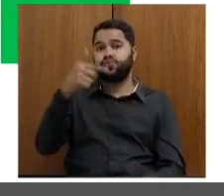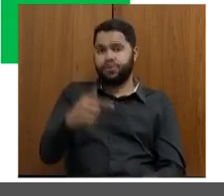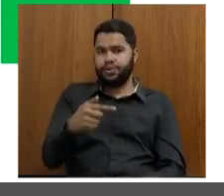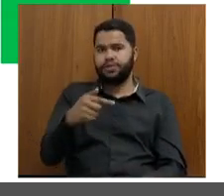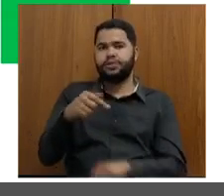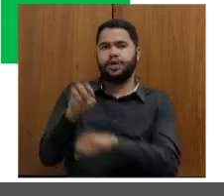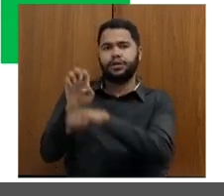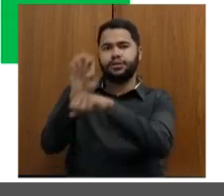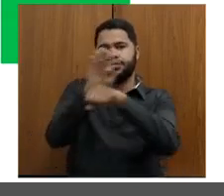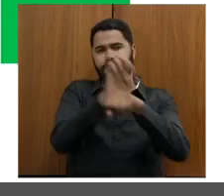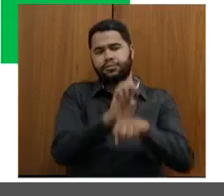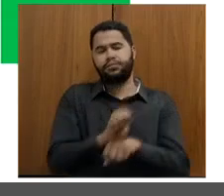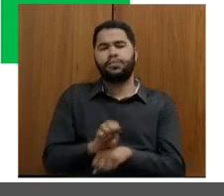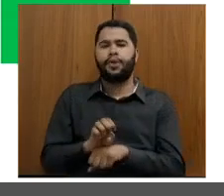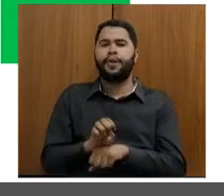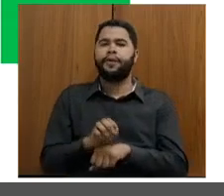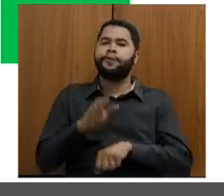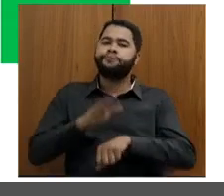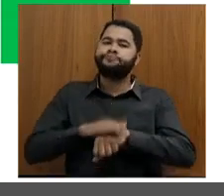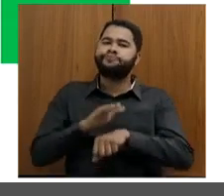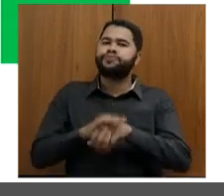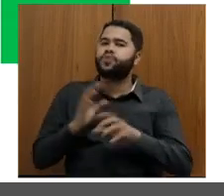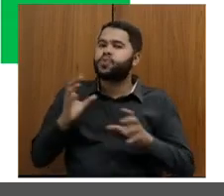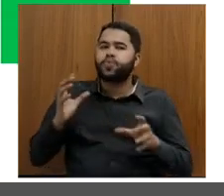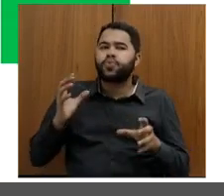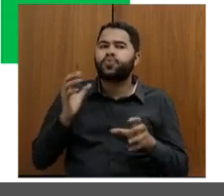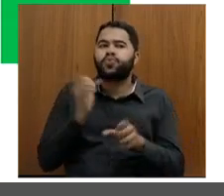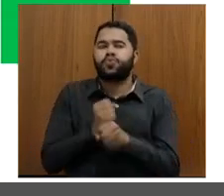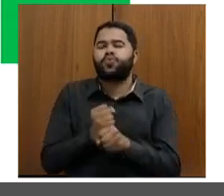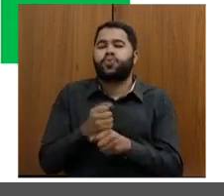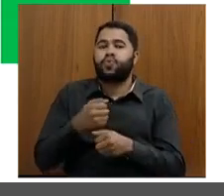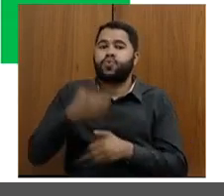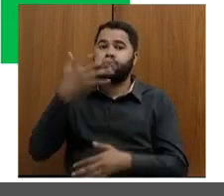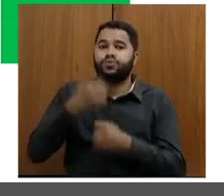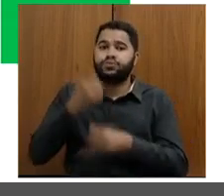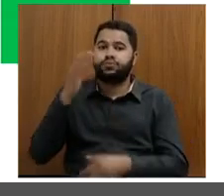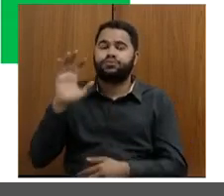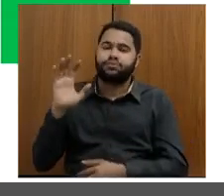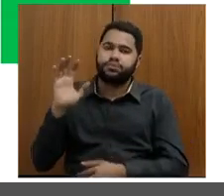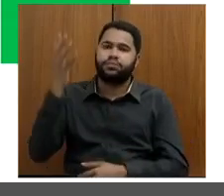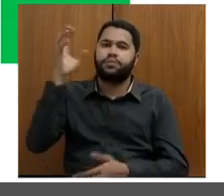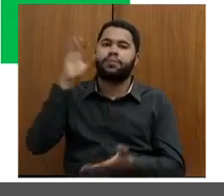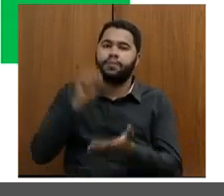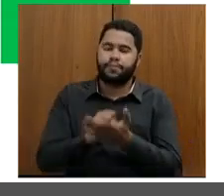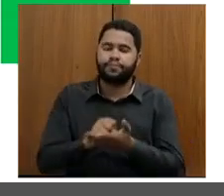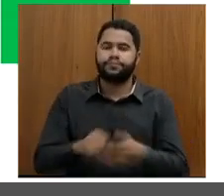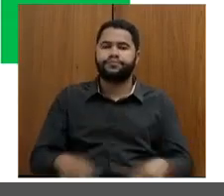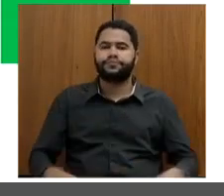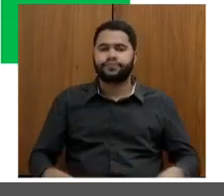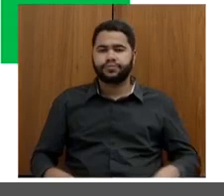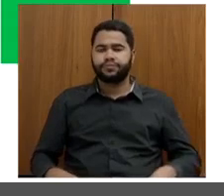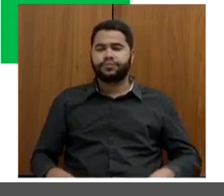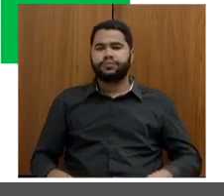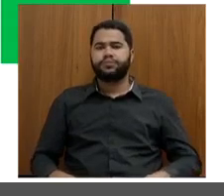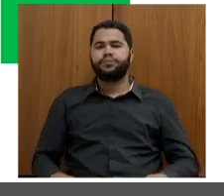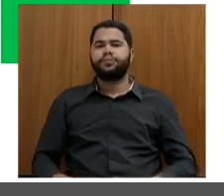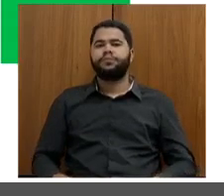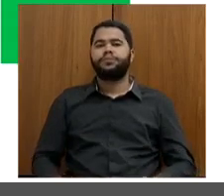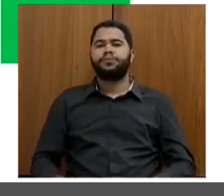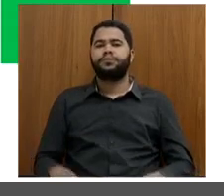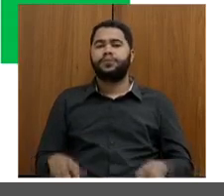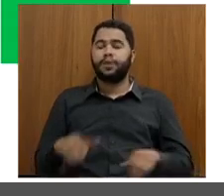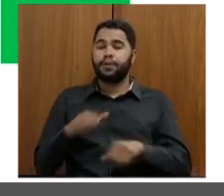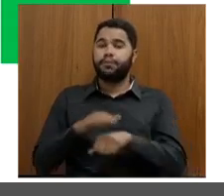são Dados que eles computam somente os dados da ocorrência registrado o boletim de ocorrência já lá na